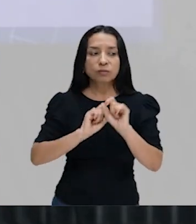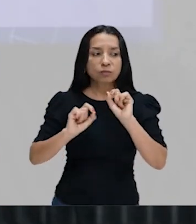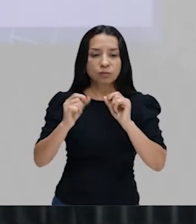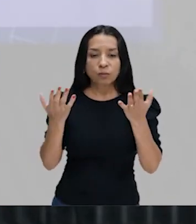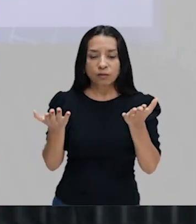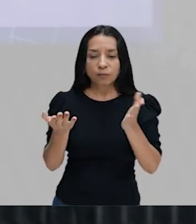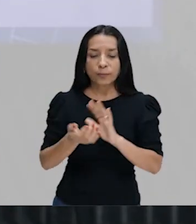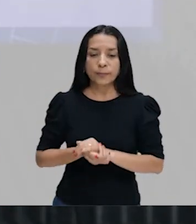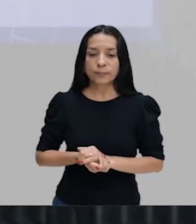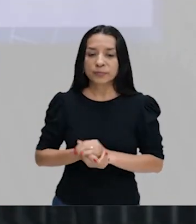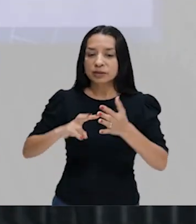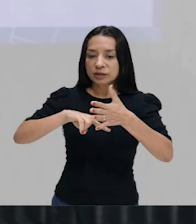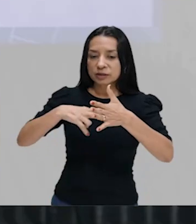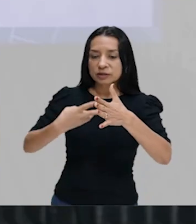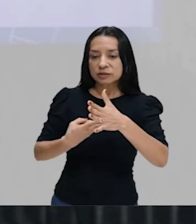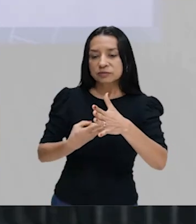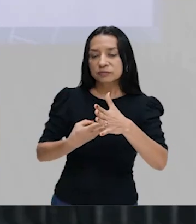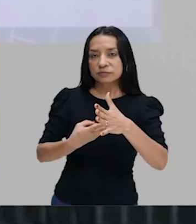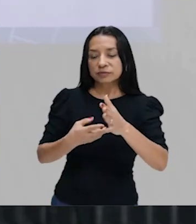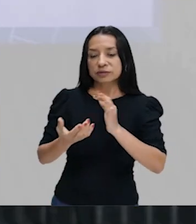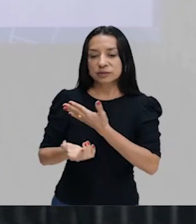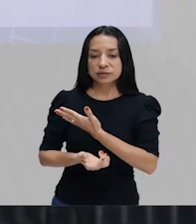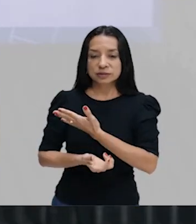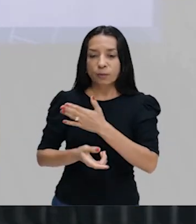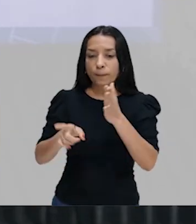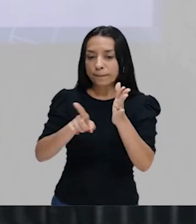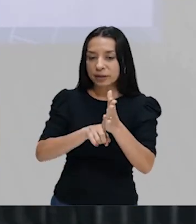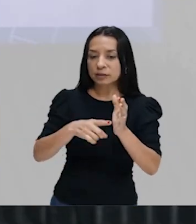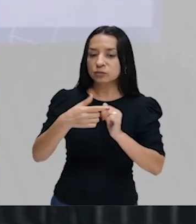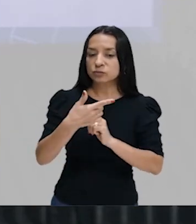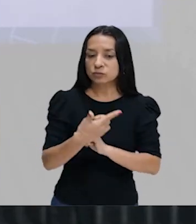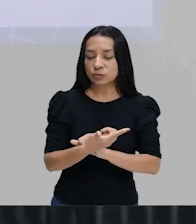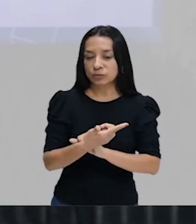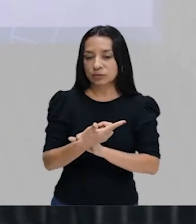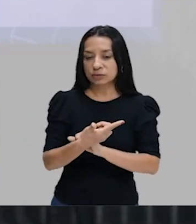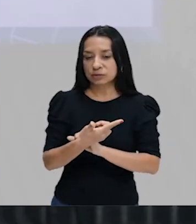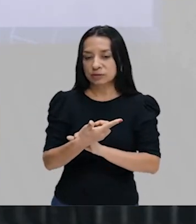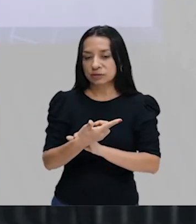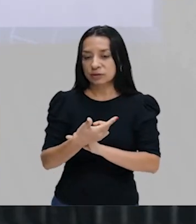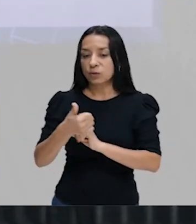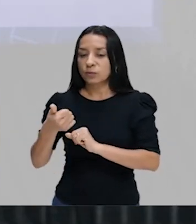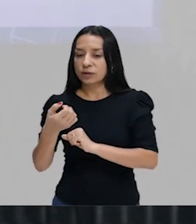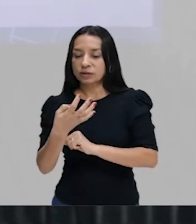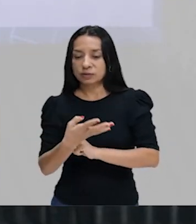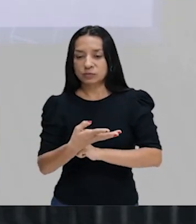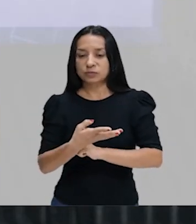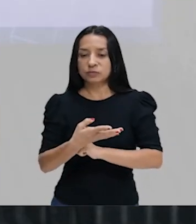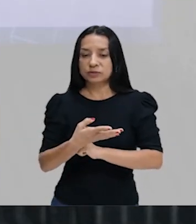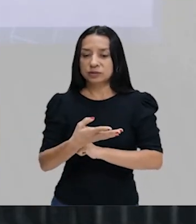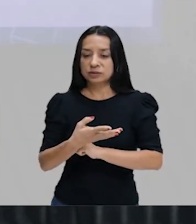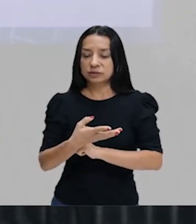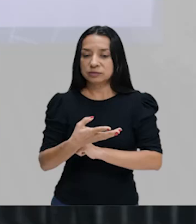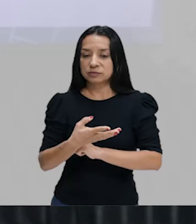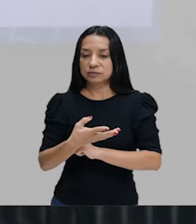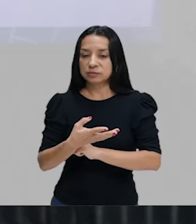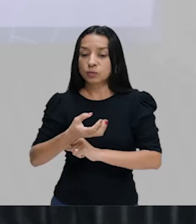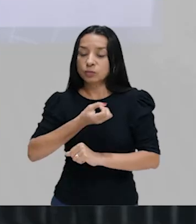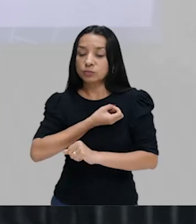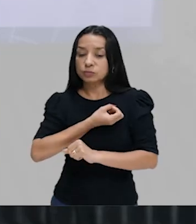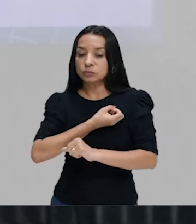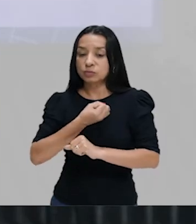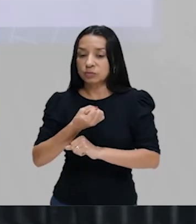essa? Bom, significa que tanto o menos 2 quanto o 14, ambos valores,